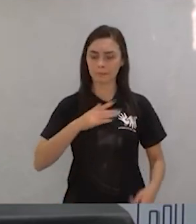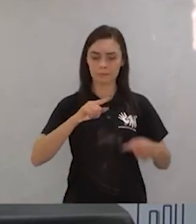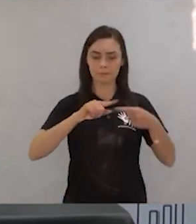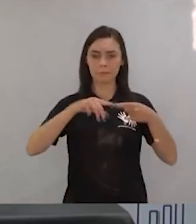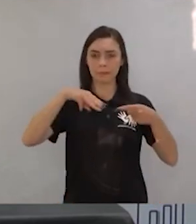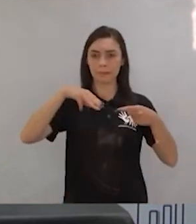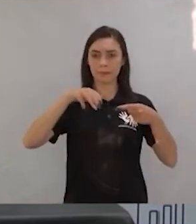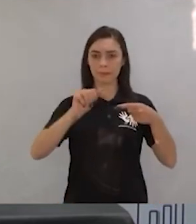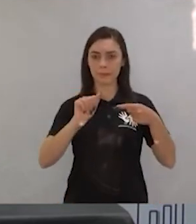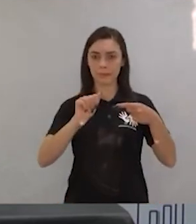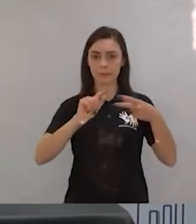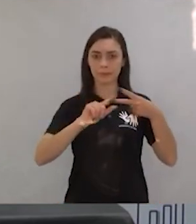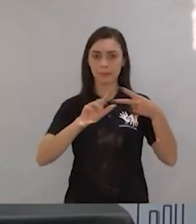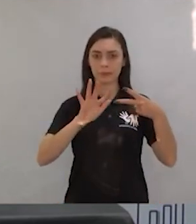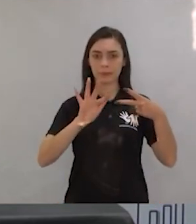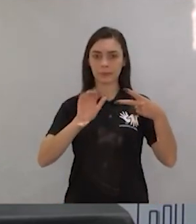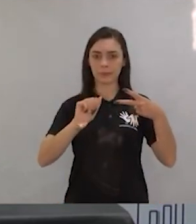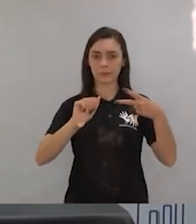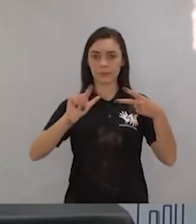comigo.